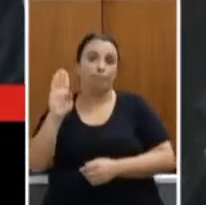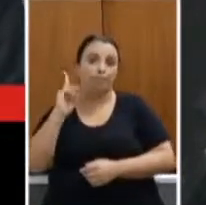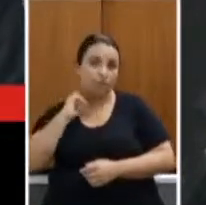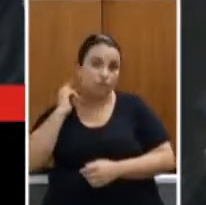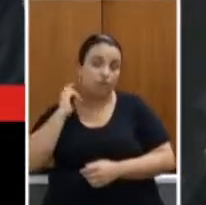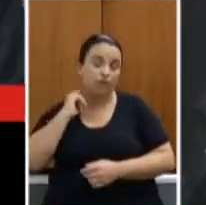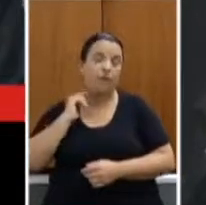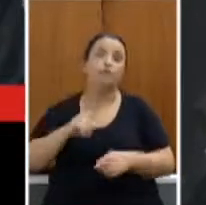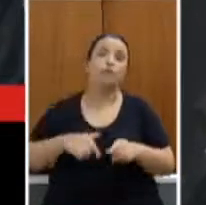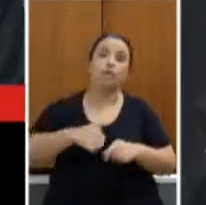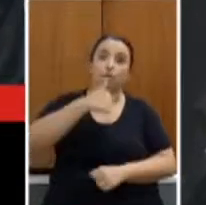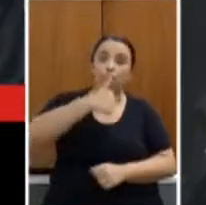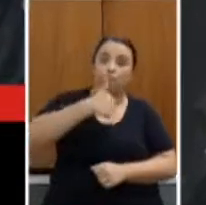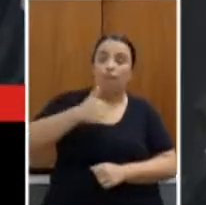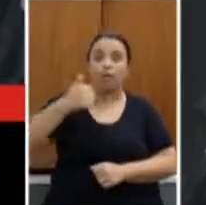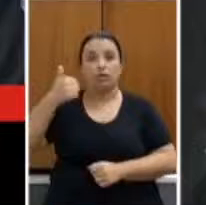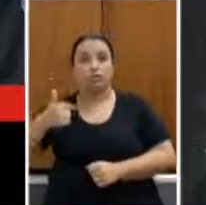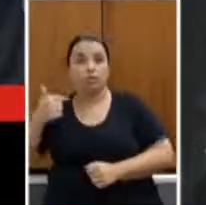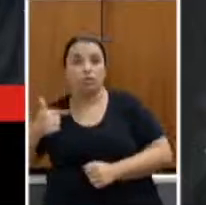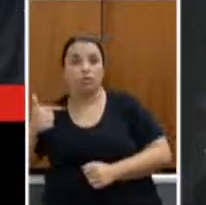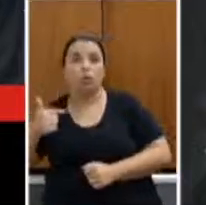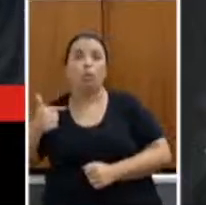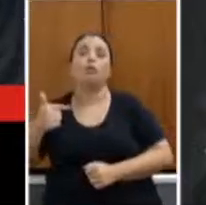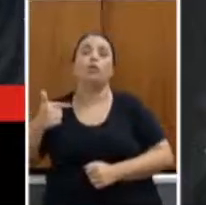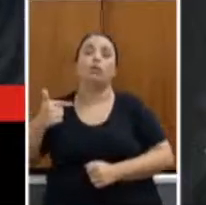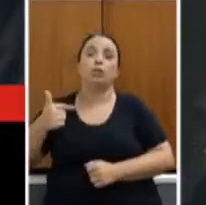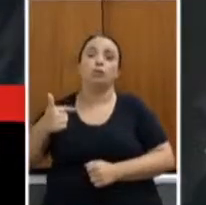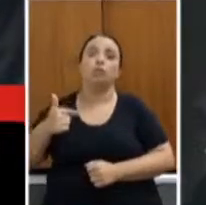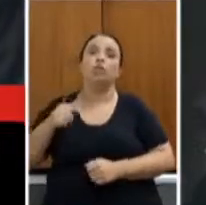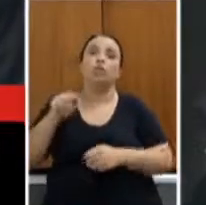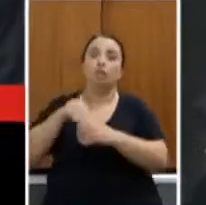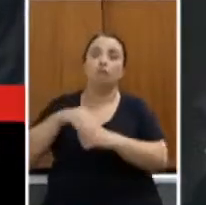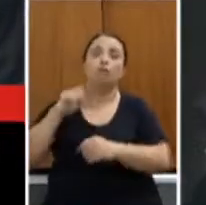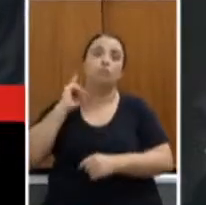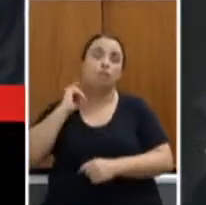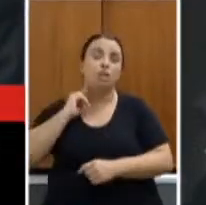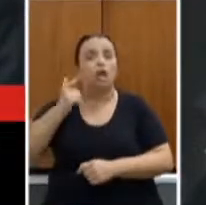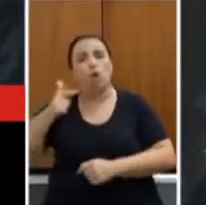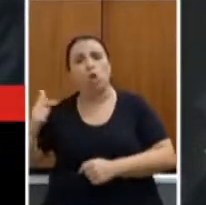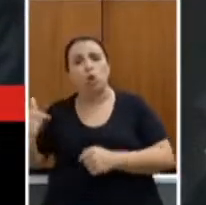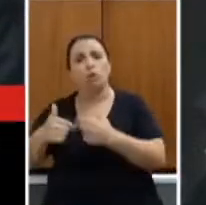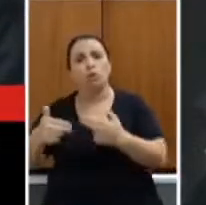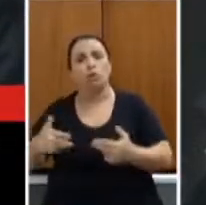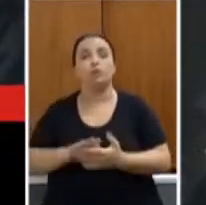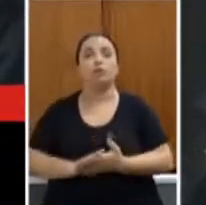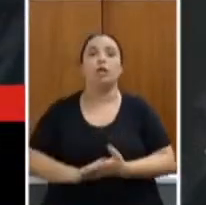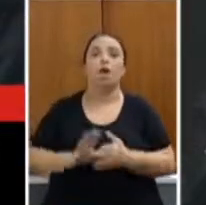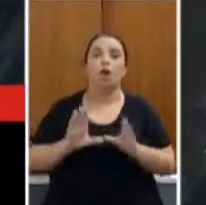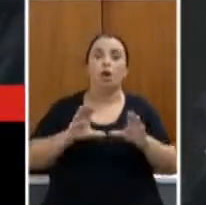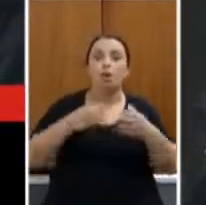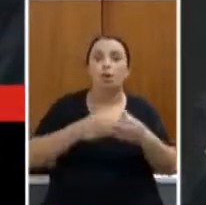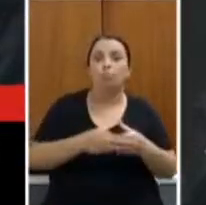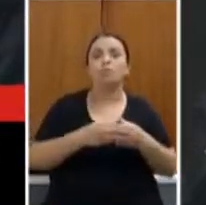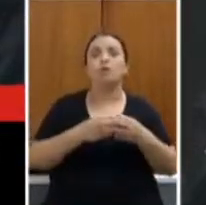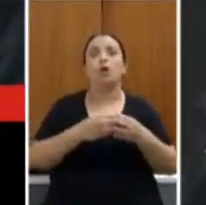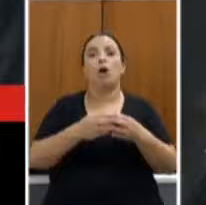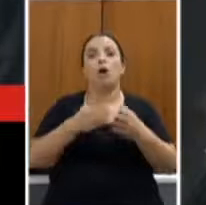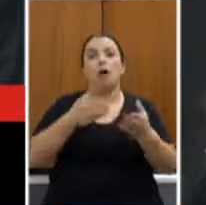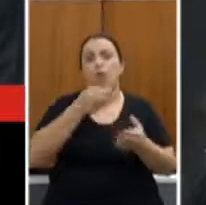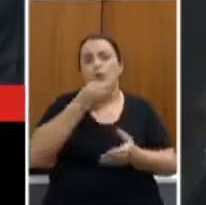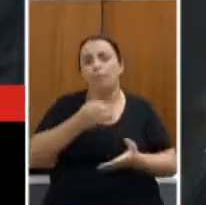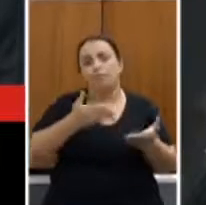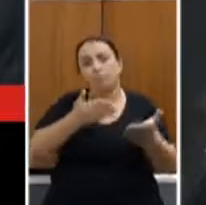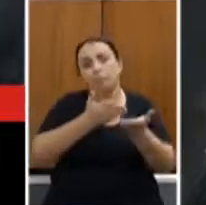de primeira e segunda instâncias do Estado de Minas Gerais e dá outras providências. A Comissão de Administração Pública opina pela aprovação do projeto na forma